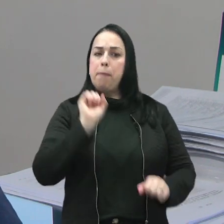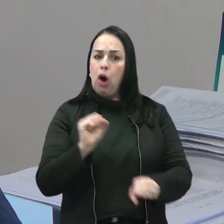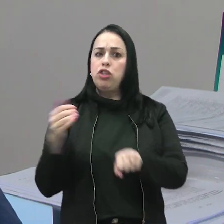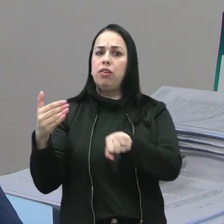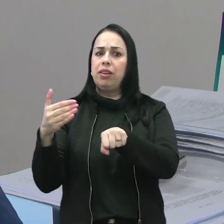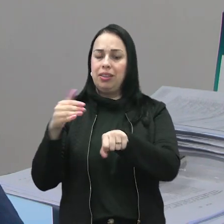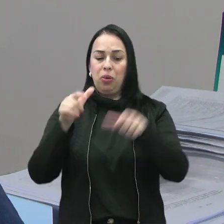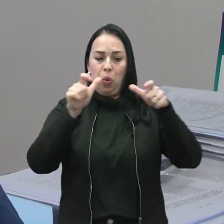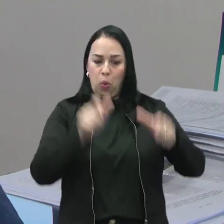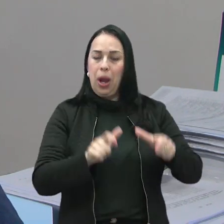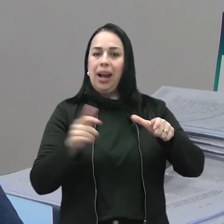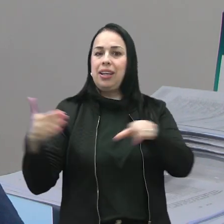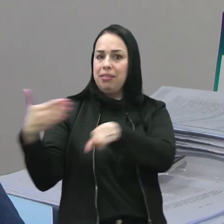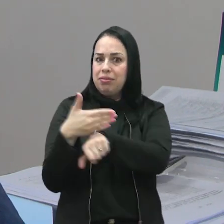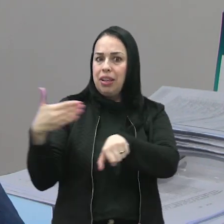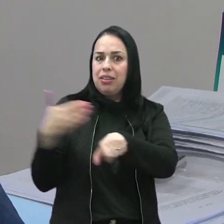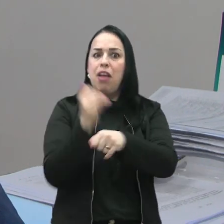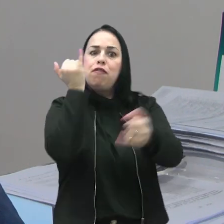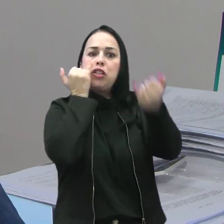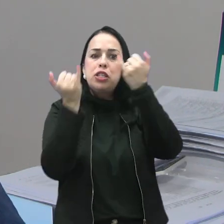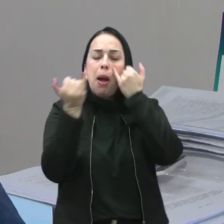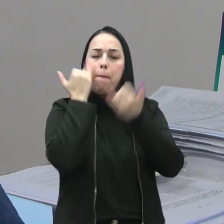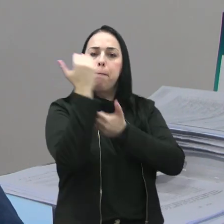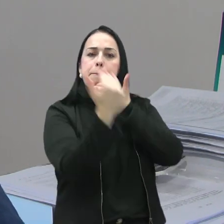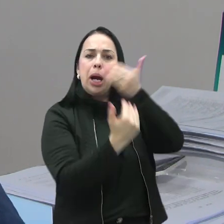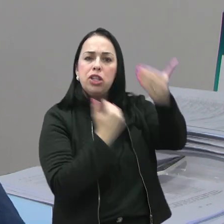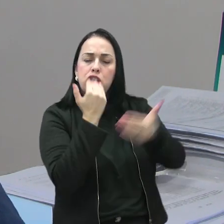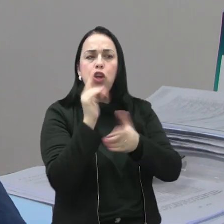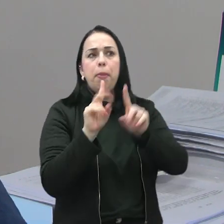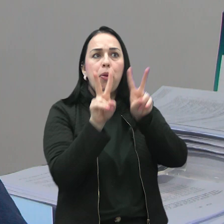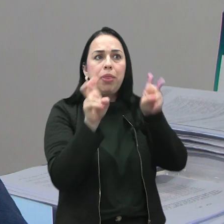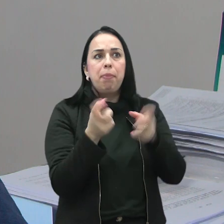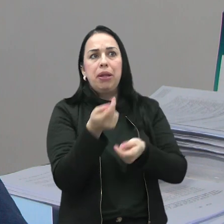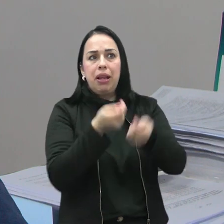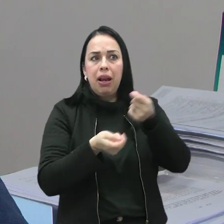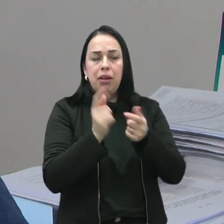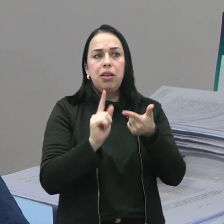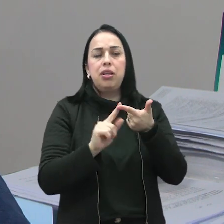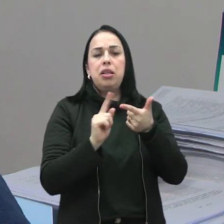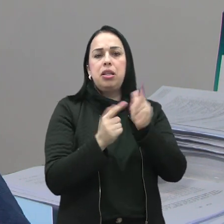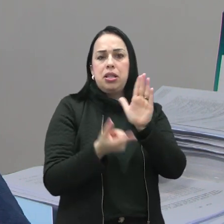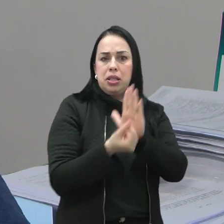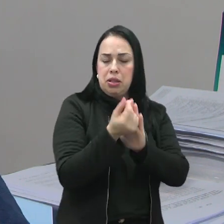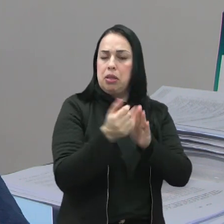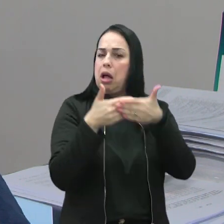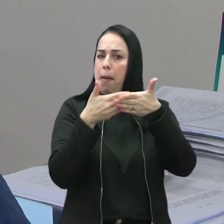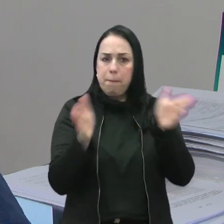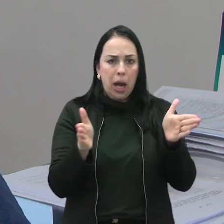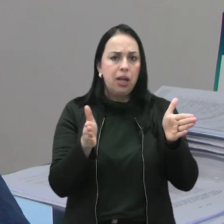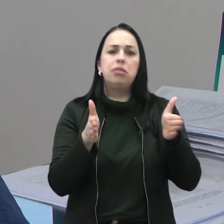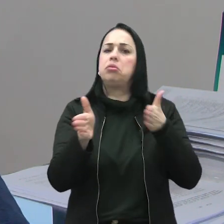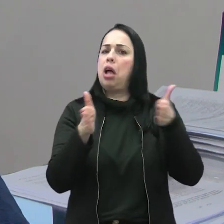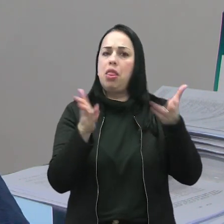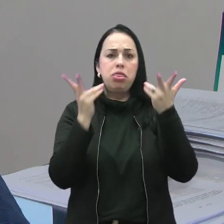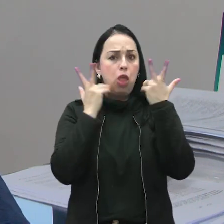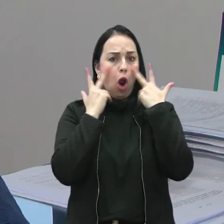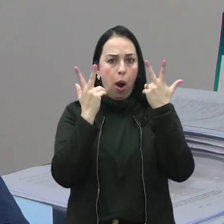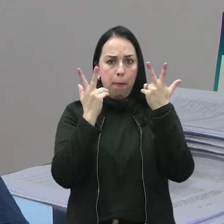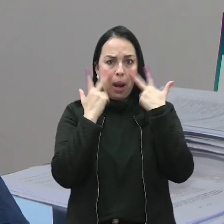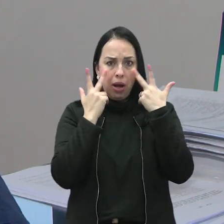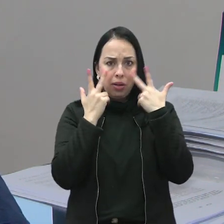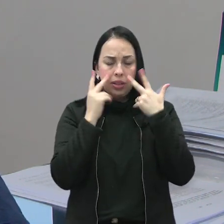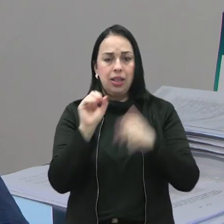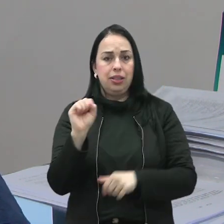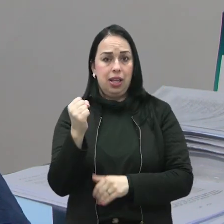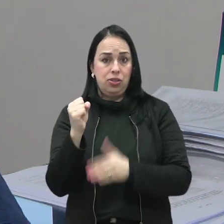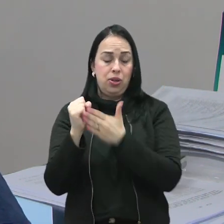cidadão pode vir obter qualquer informação sobre o funcionamento da Câmara, sua administração, suas despesas, ele continua aberto durante o recesso,